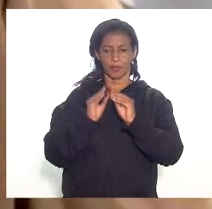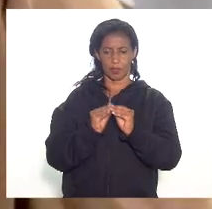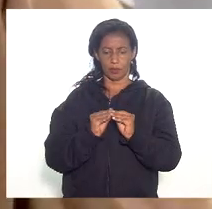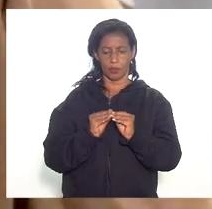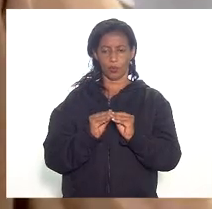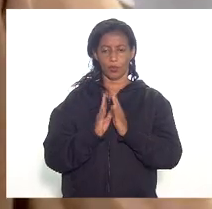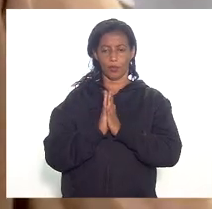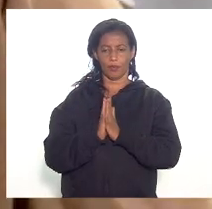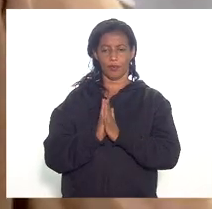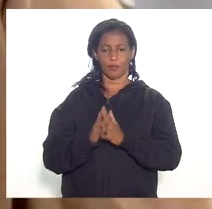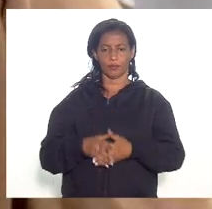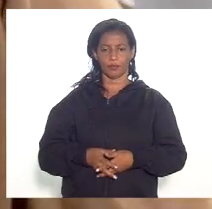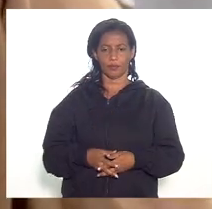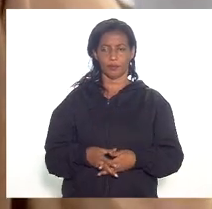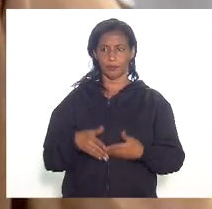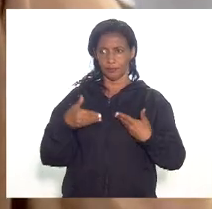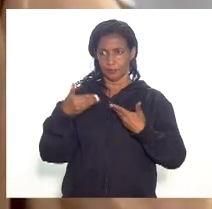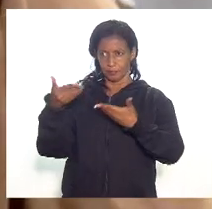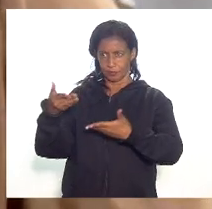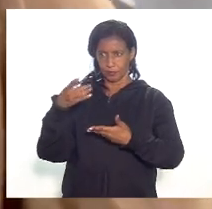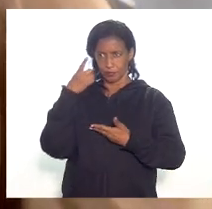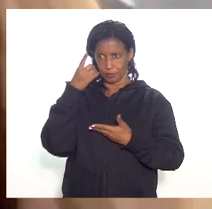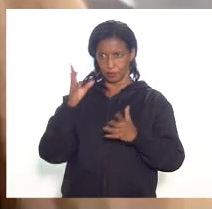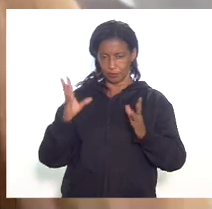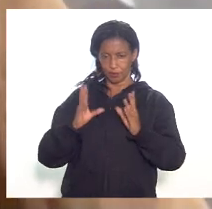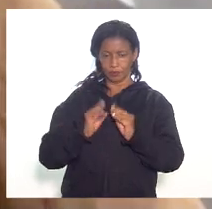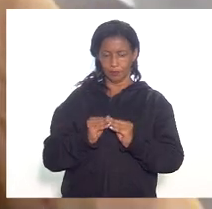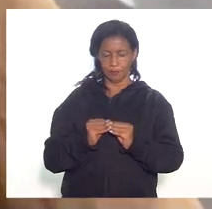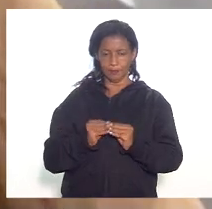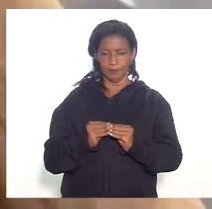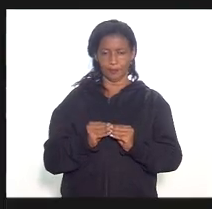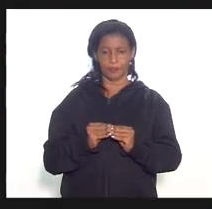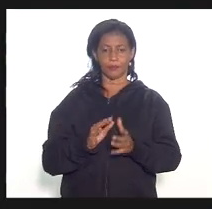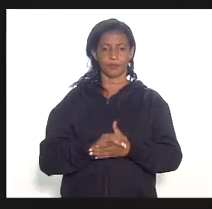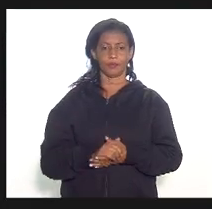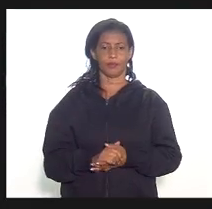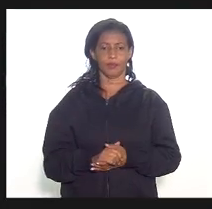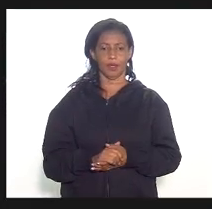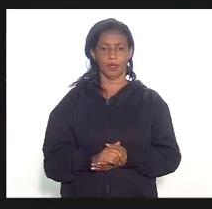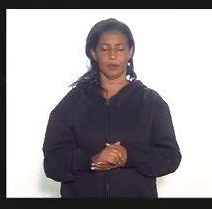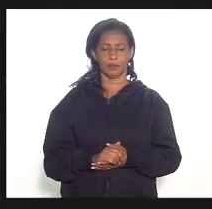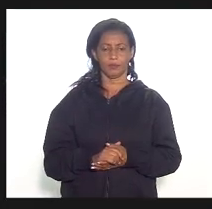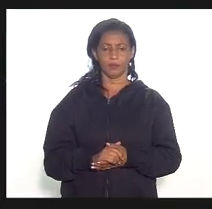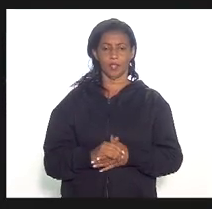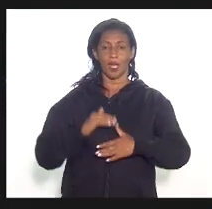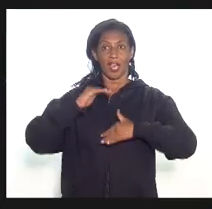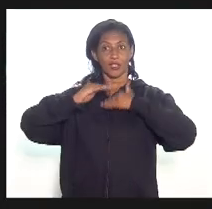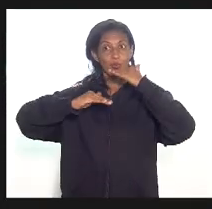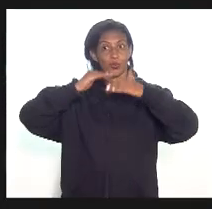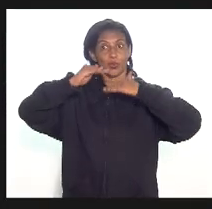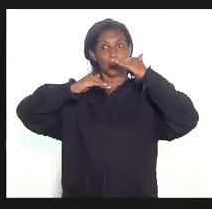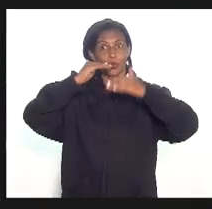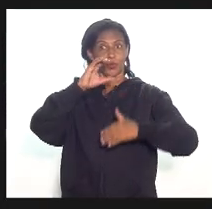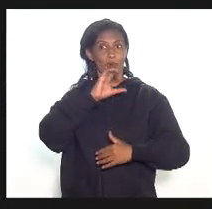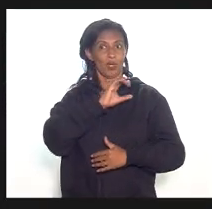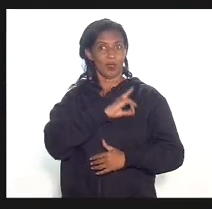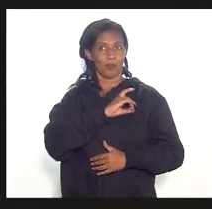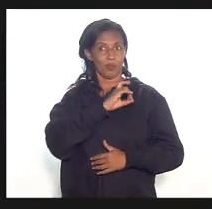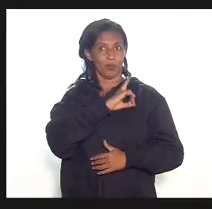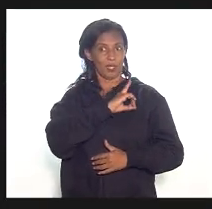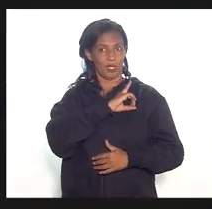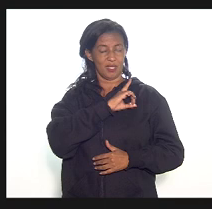pedi a vossa excelência para concluir as promoções na polícia civil a reforma do